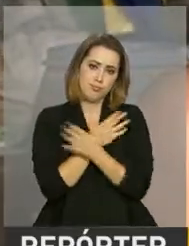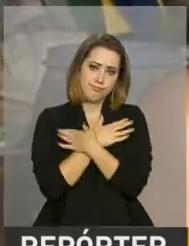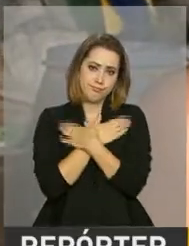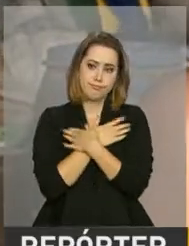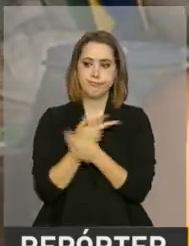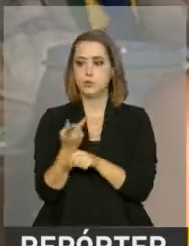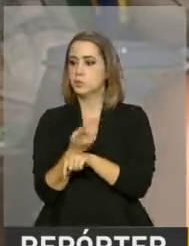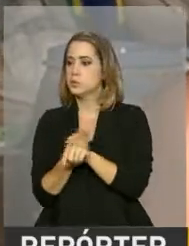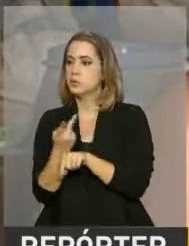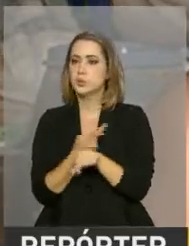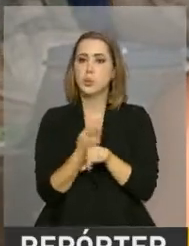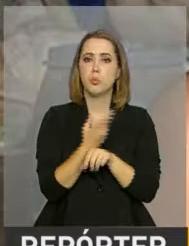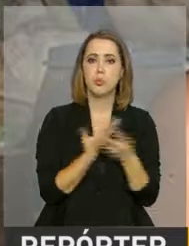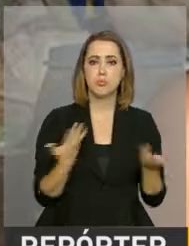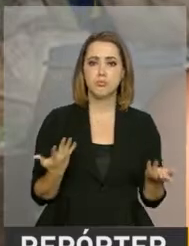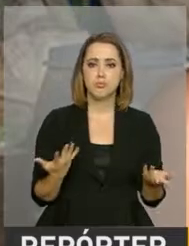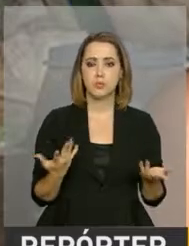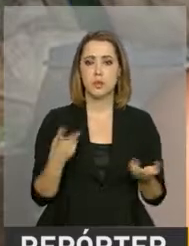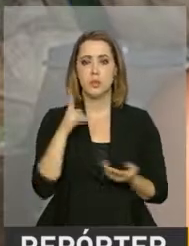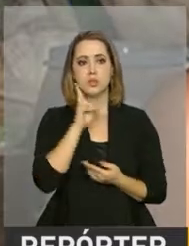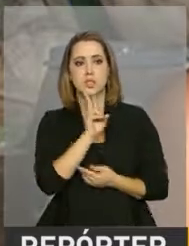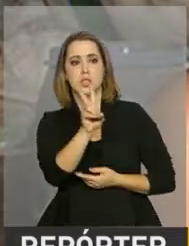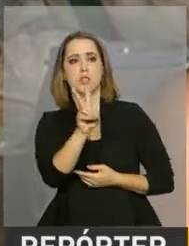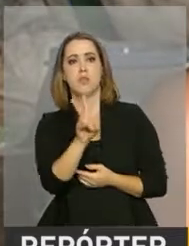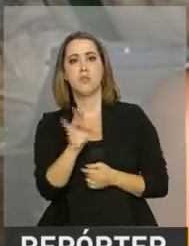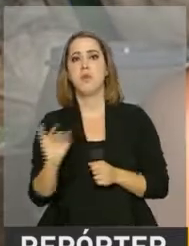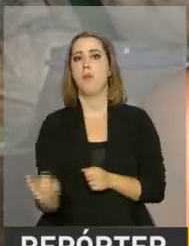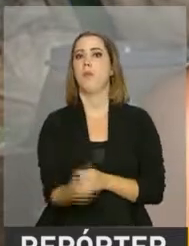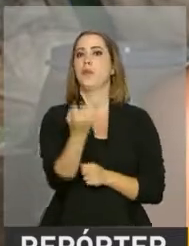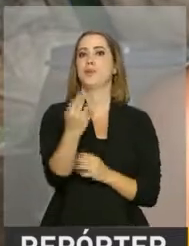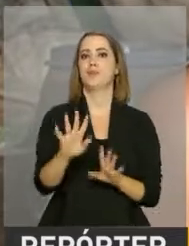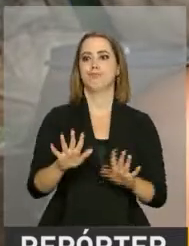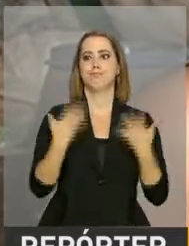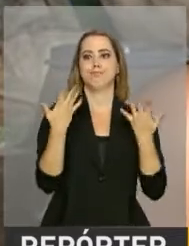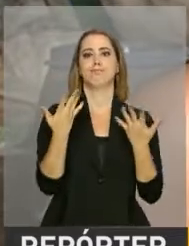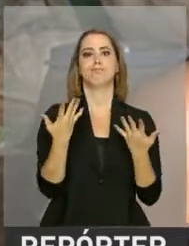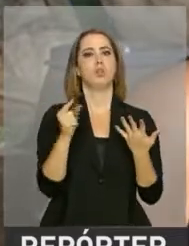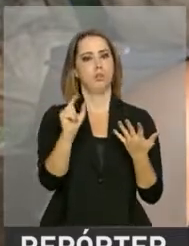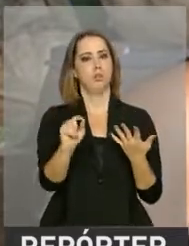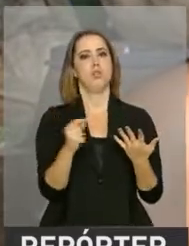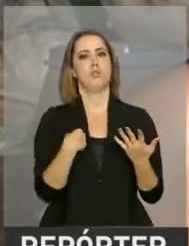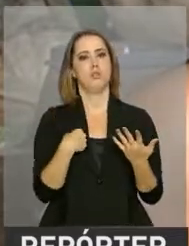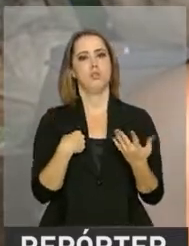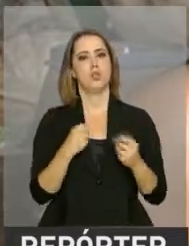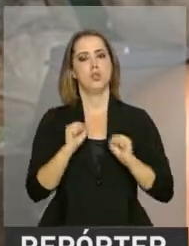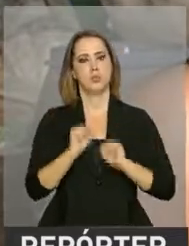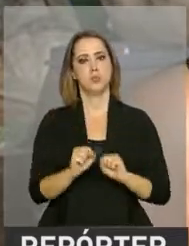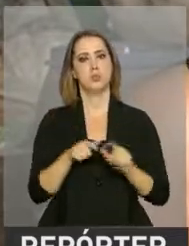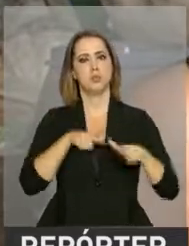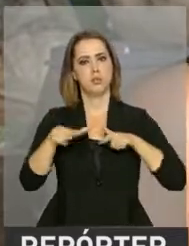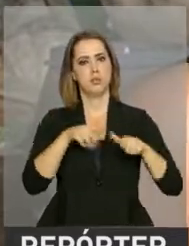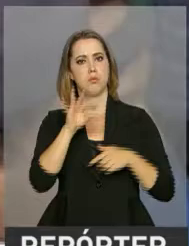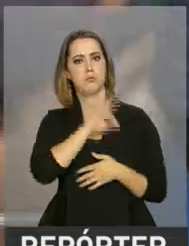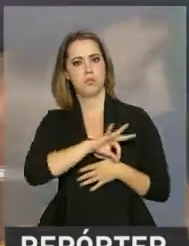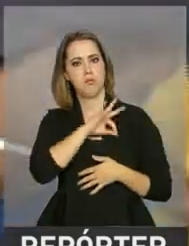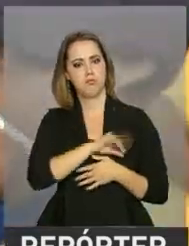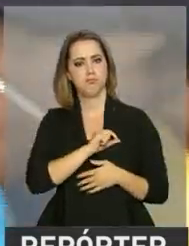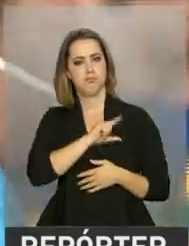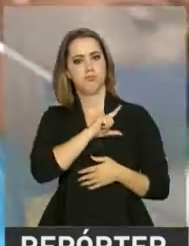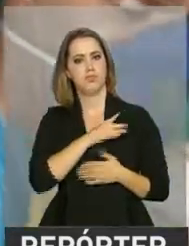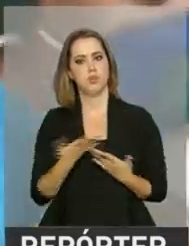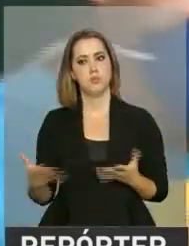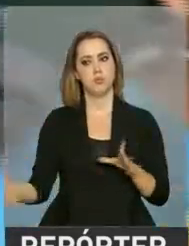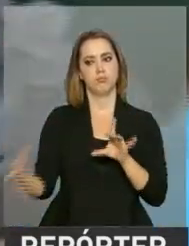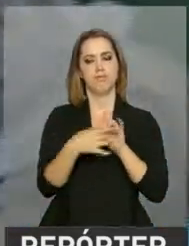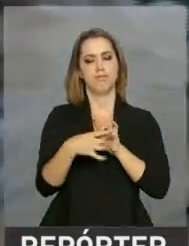favor eo vêem na rua oportunidade não só de sustentar minha família mas como inserir outras pessoas e pra